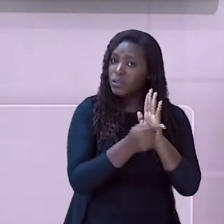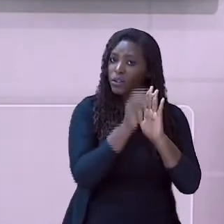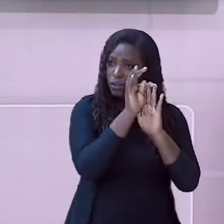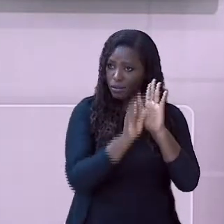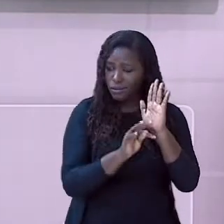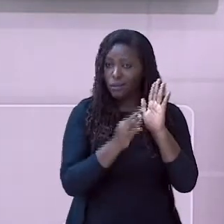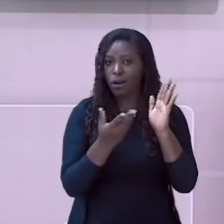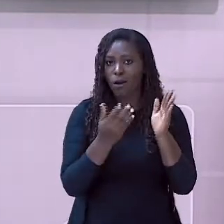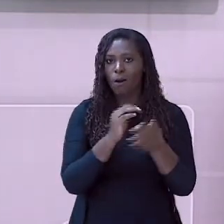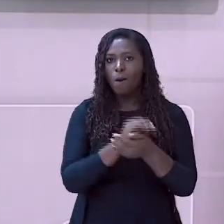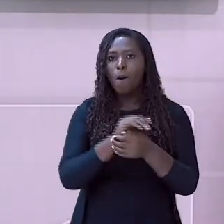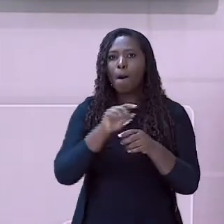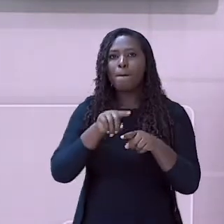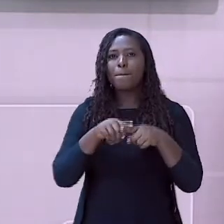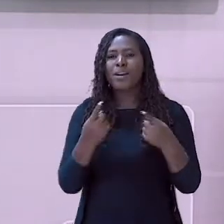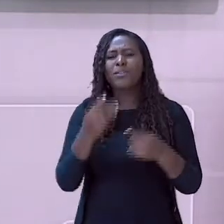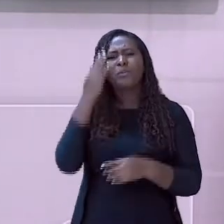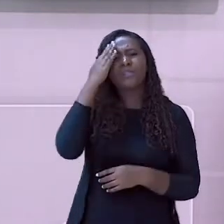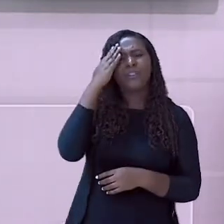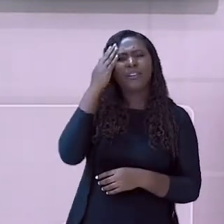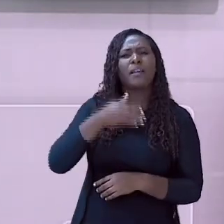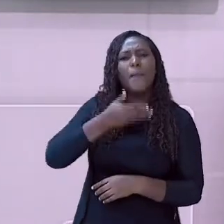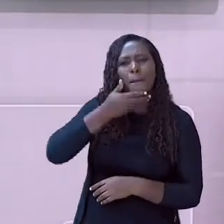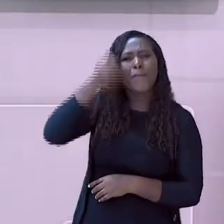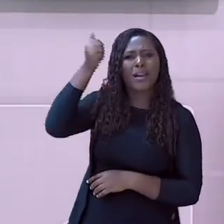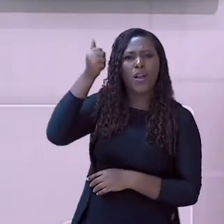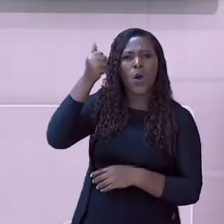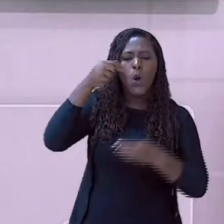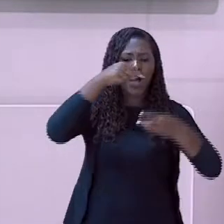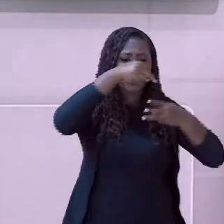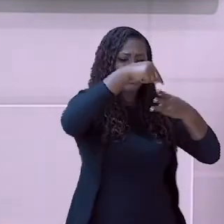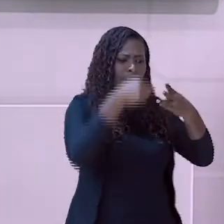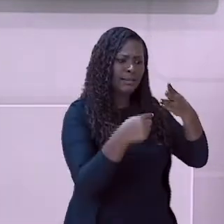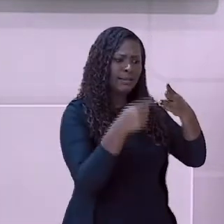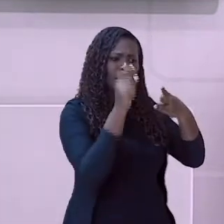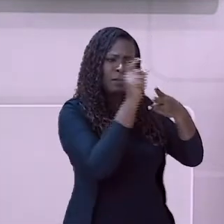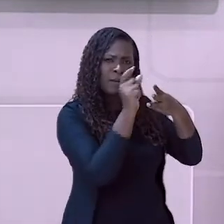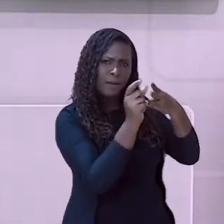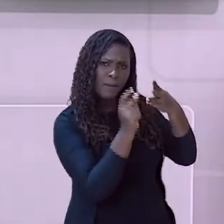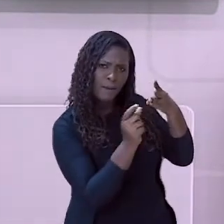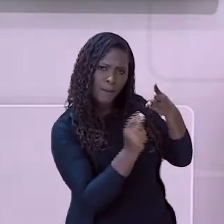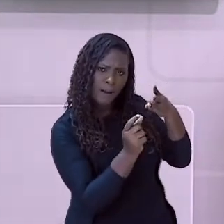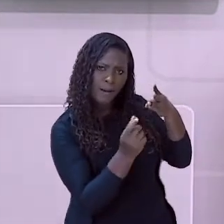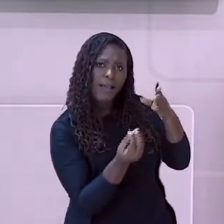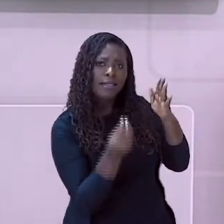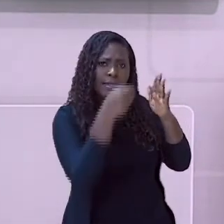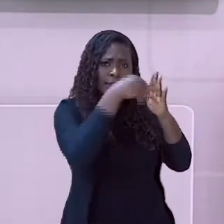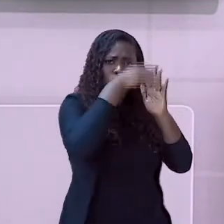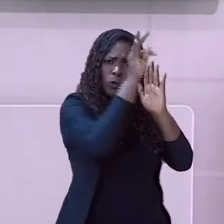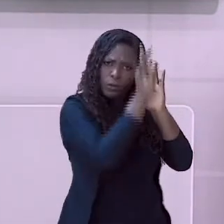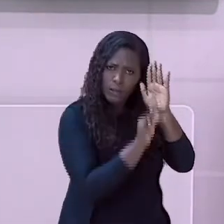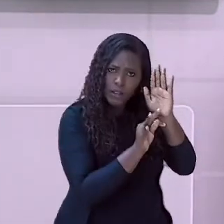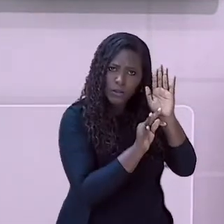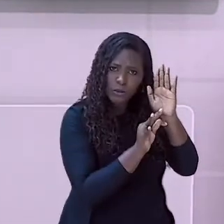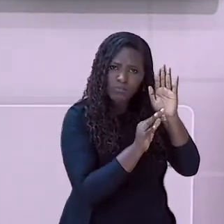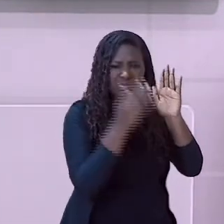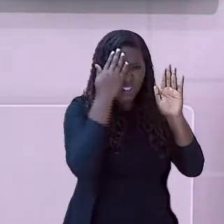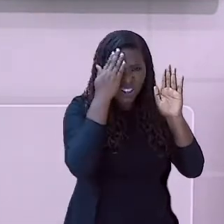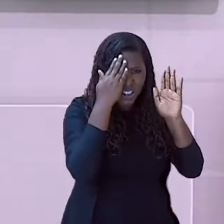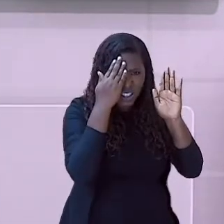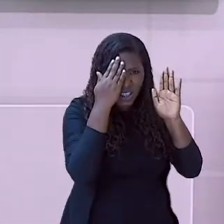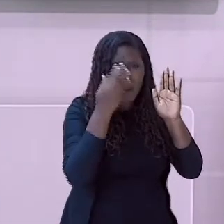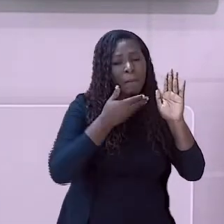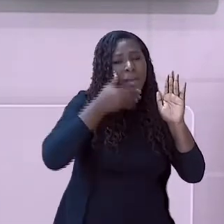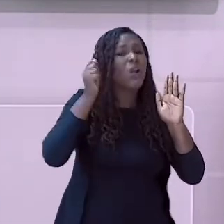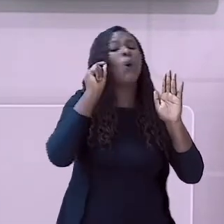as palavras estrutura, linguagem, temática e contexto dentro de um texto. Vamos entender melhor o que são essas